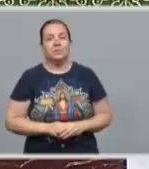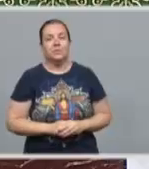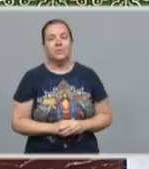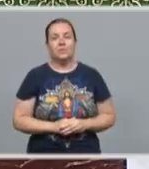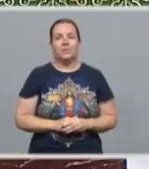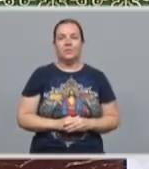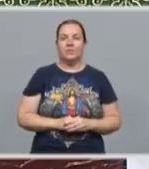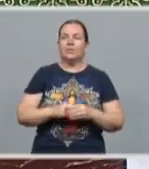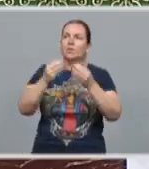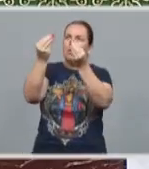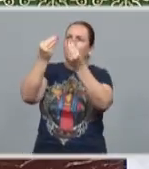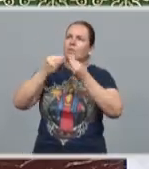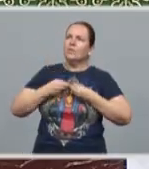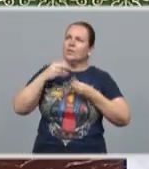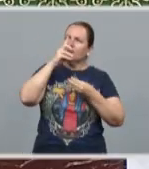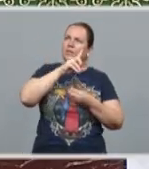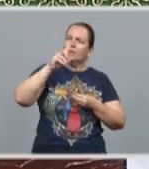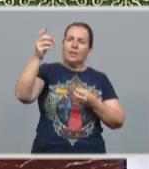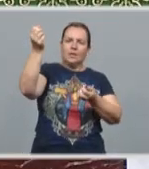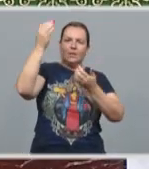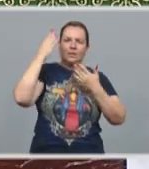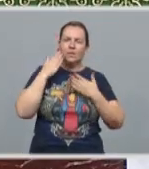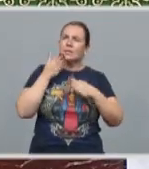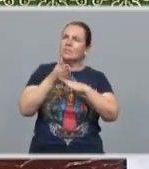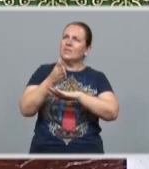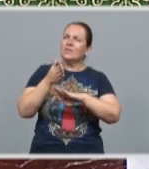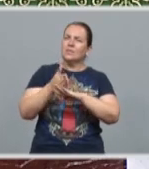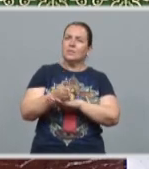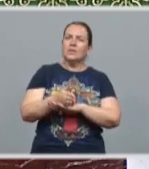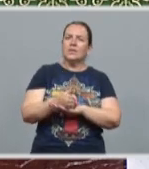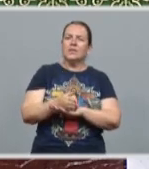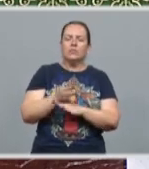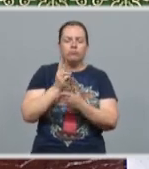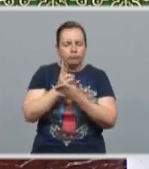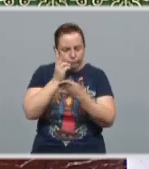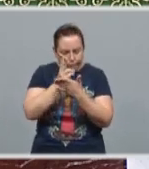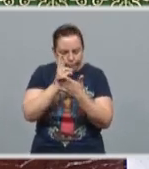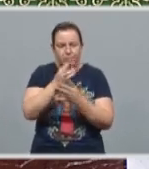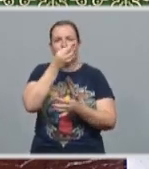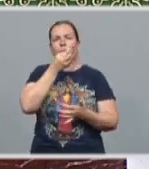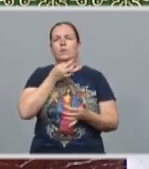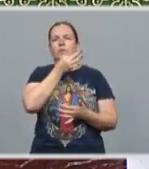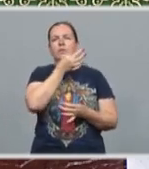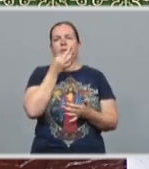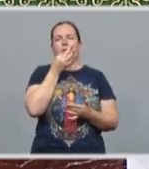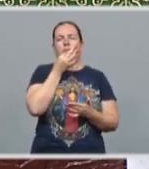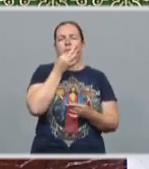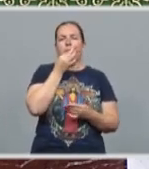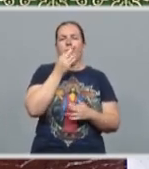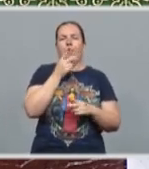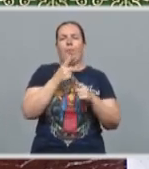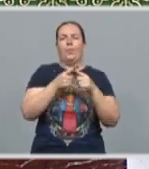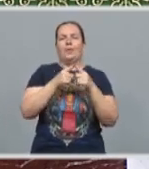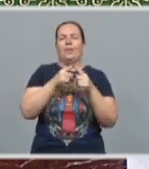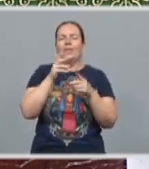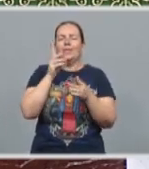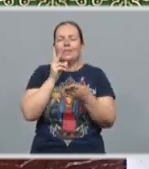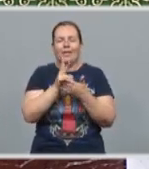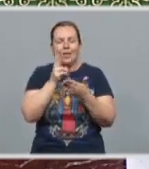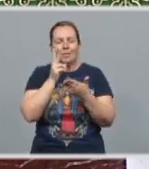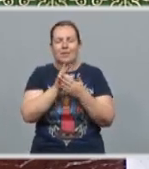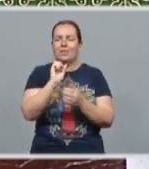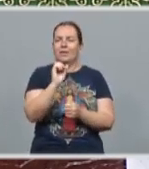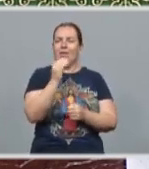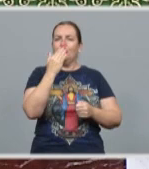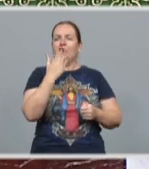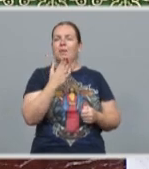Igreja. Concedei-nos, ó Deus, a graça de participar constantemente da Eucaristia, pois todas as vezes que